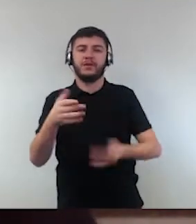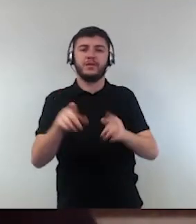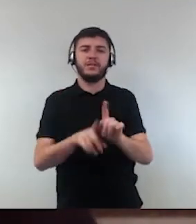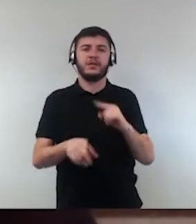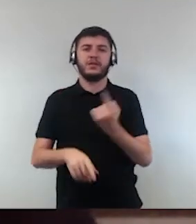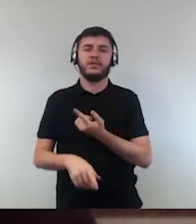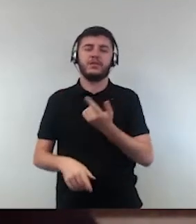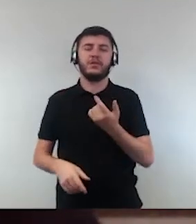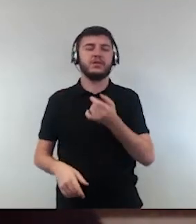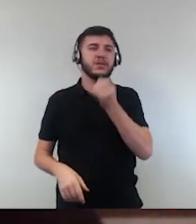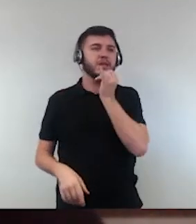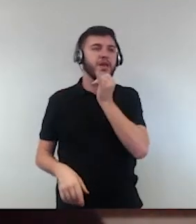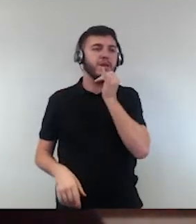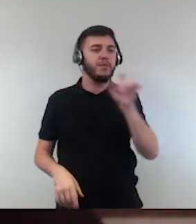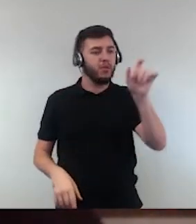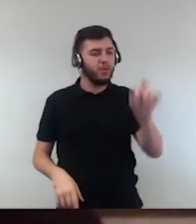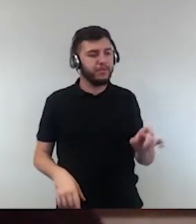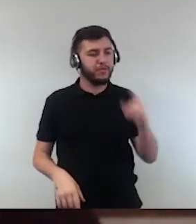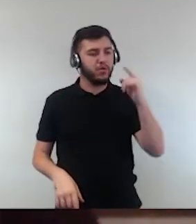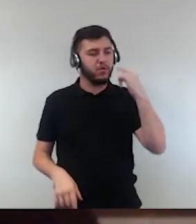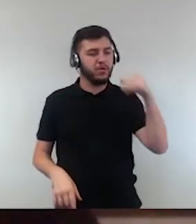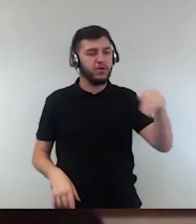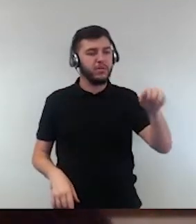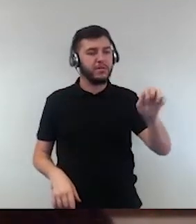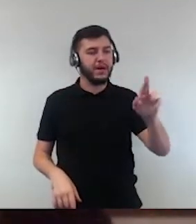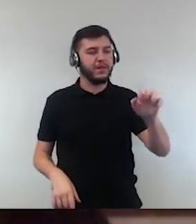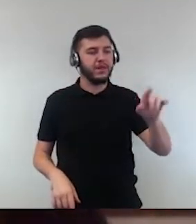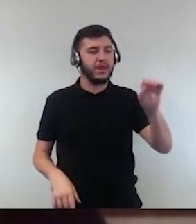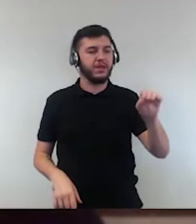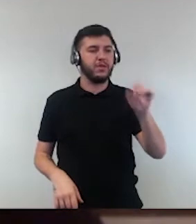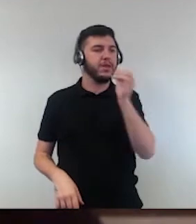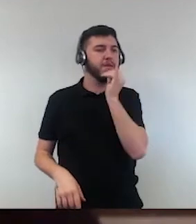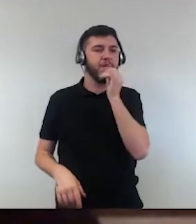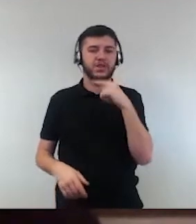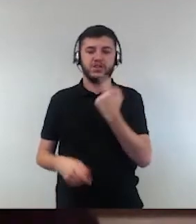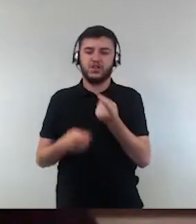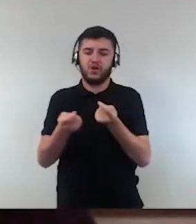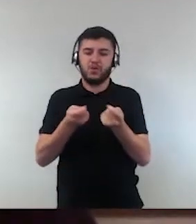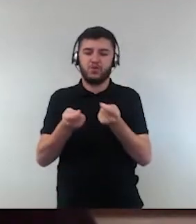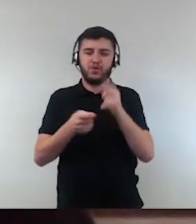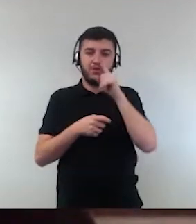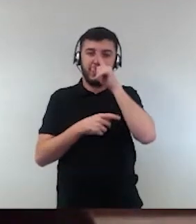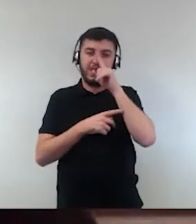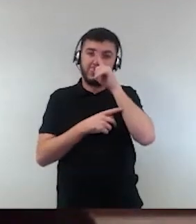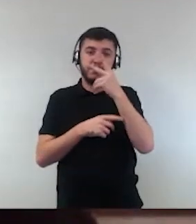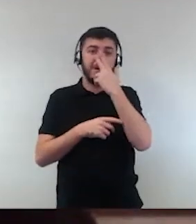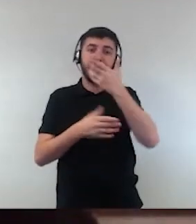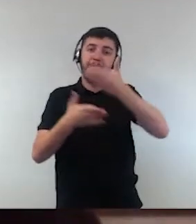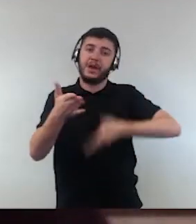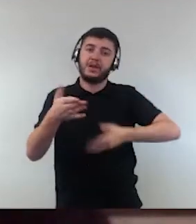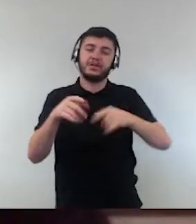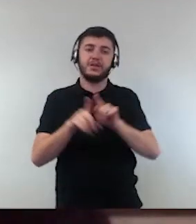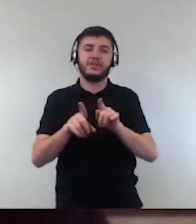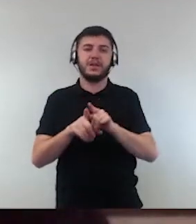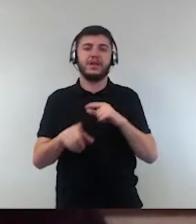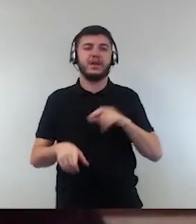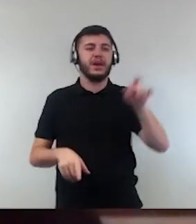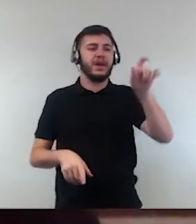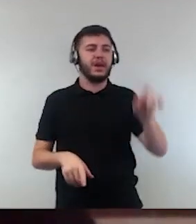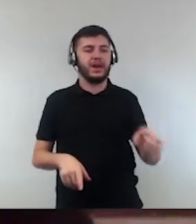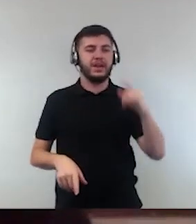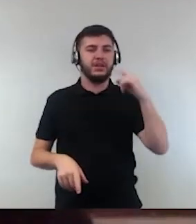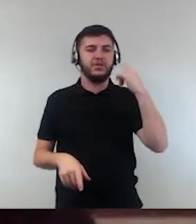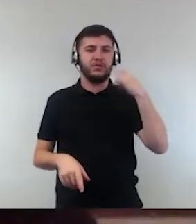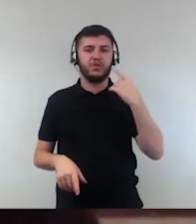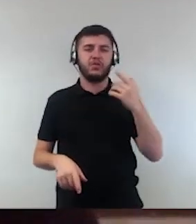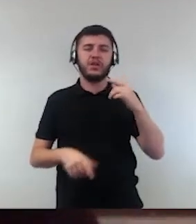sai daquela questão de previsibilidade de riscos, né? Doutor Marcos Nóbrega, que é conselheiro do Tribunal de Contas do Estado de